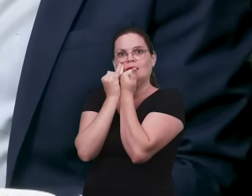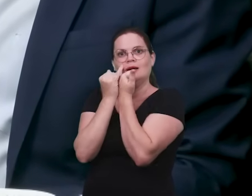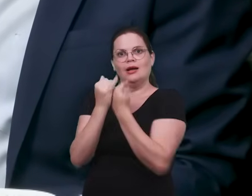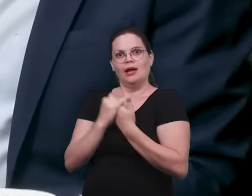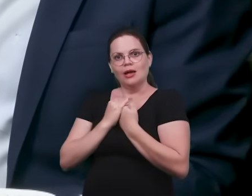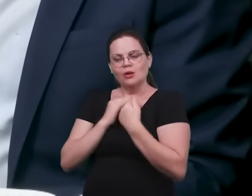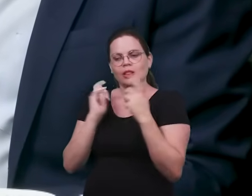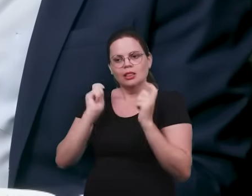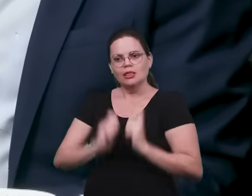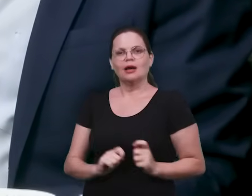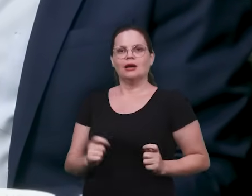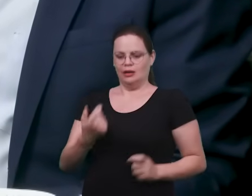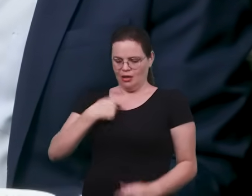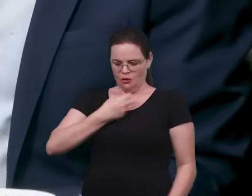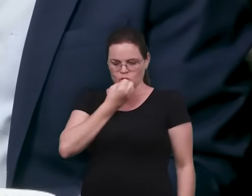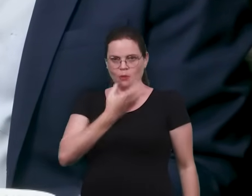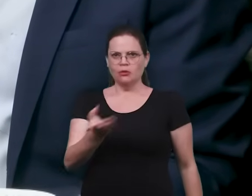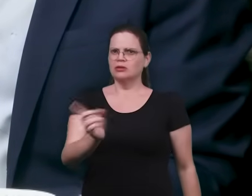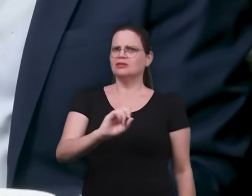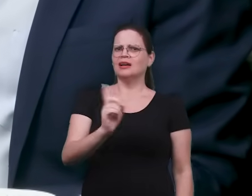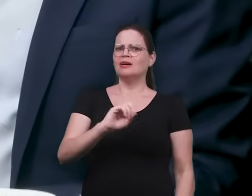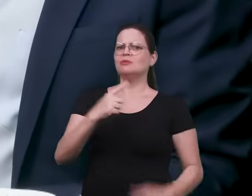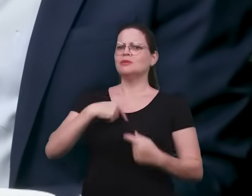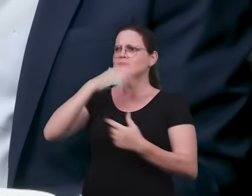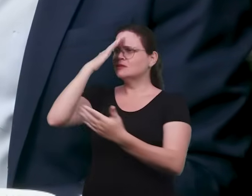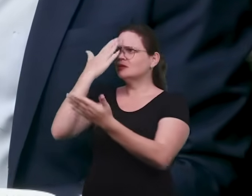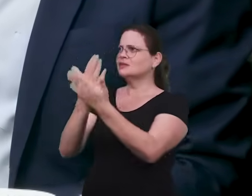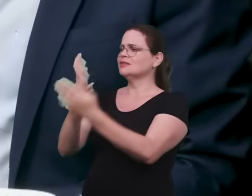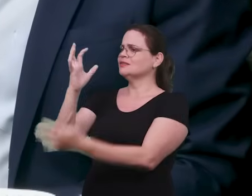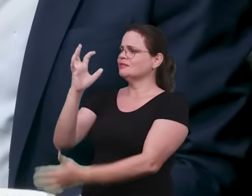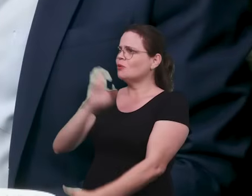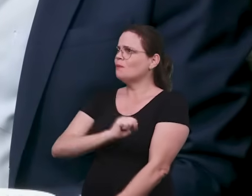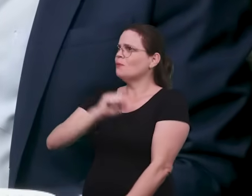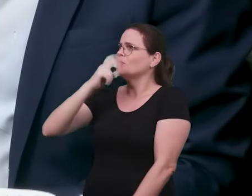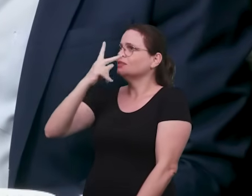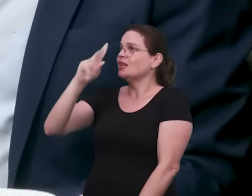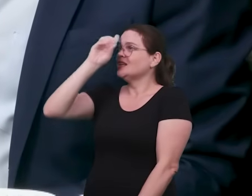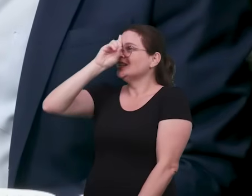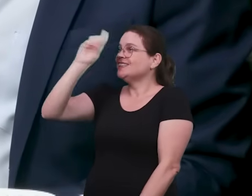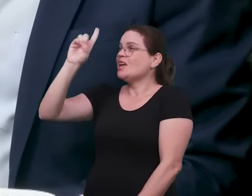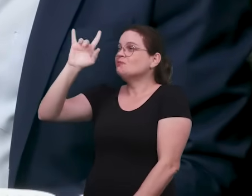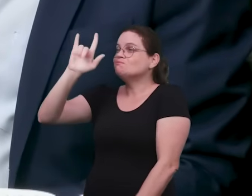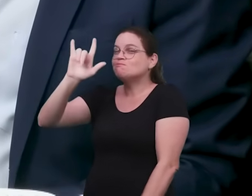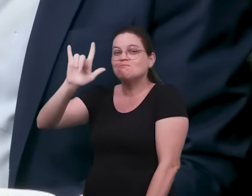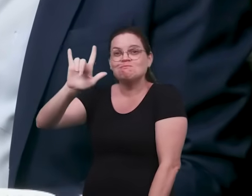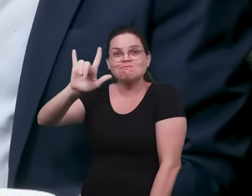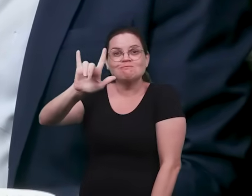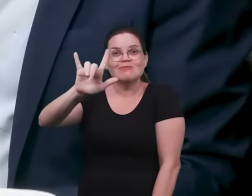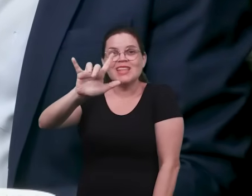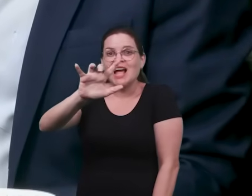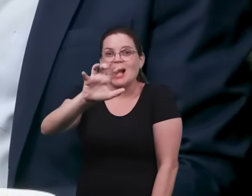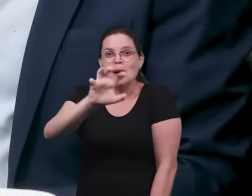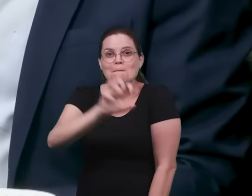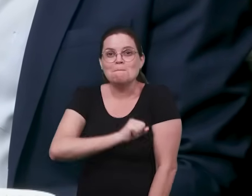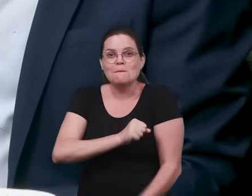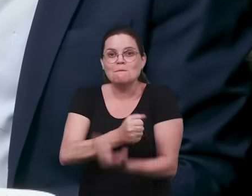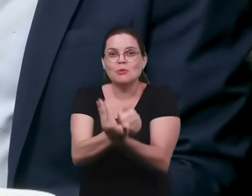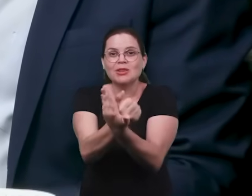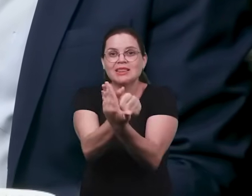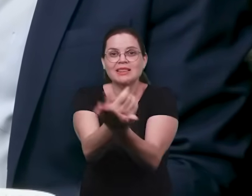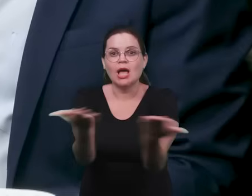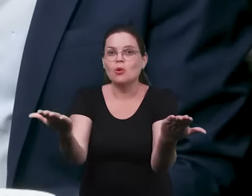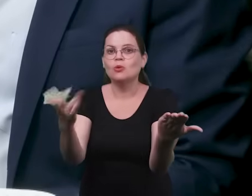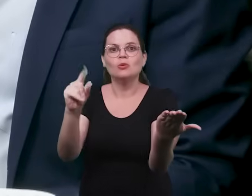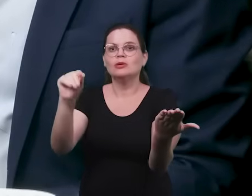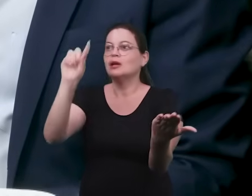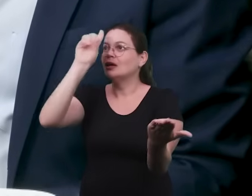bom. Então eu tenho de acreditar nesse amor. É aquilo lá, Deus amou e deu tudo. Ou você